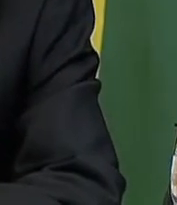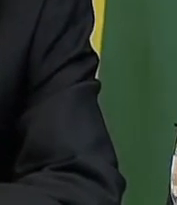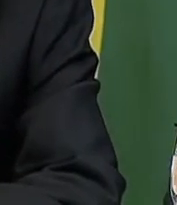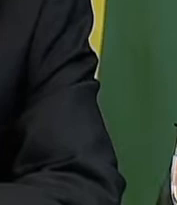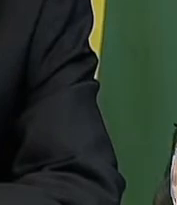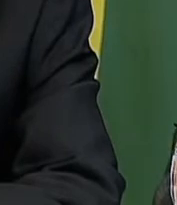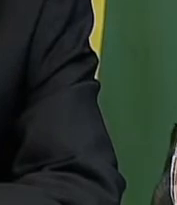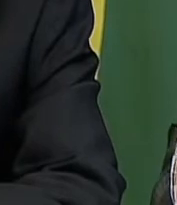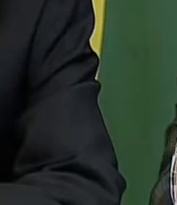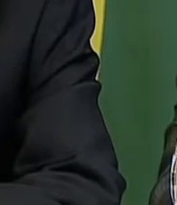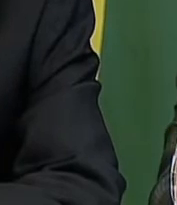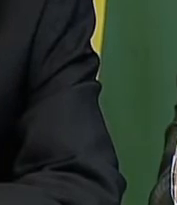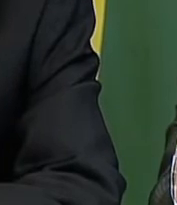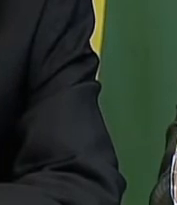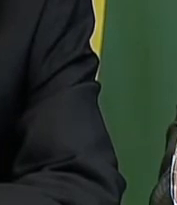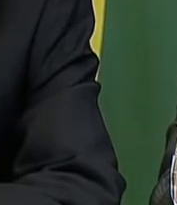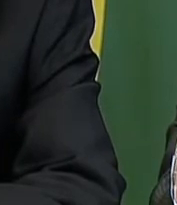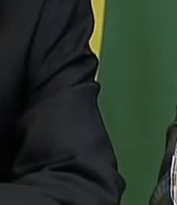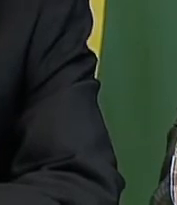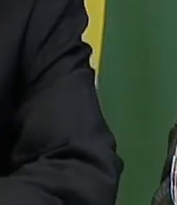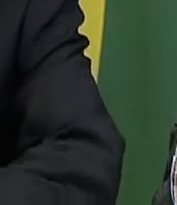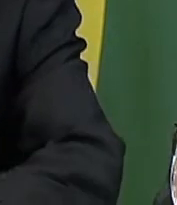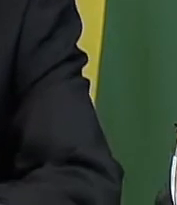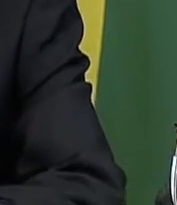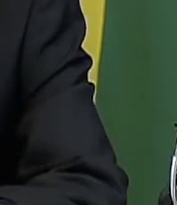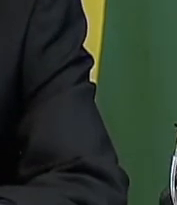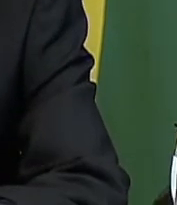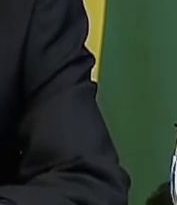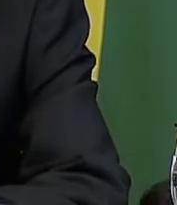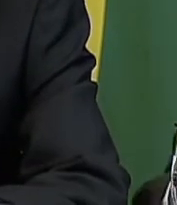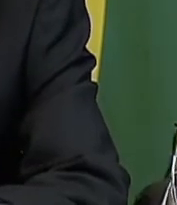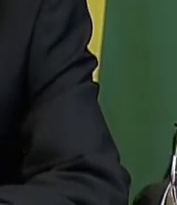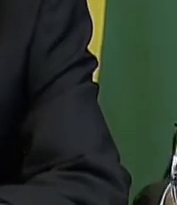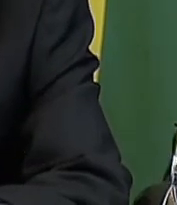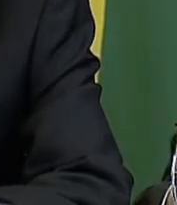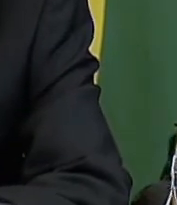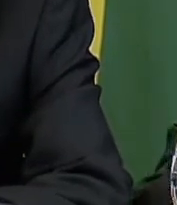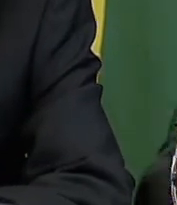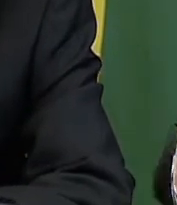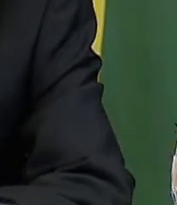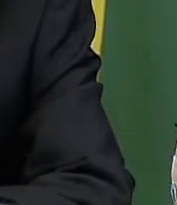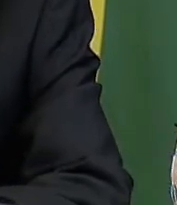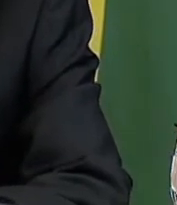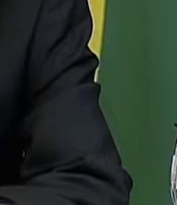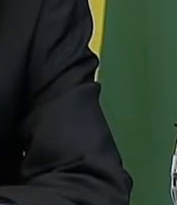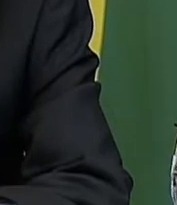ampla, a respeito daquilo que se pretende fazer no que diz a redução